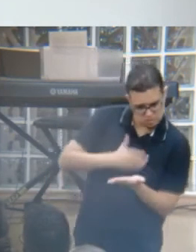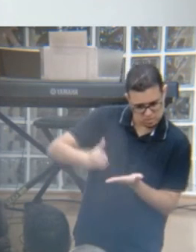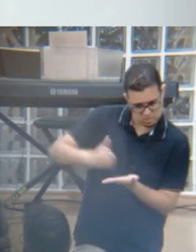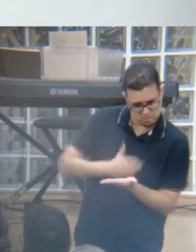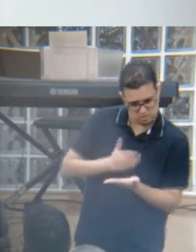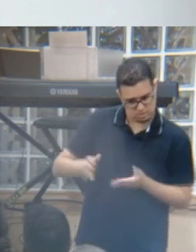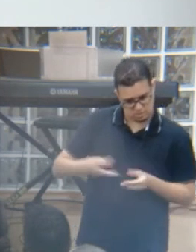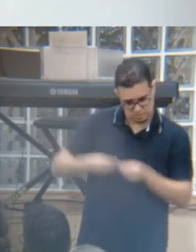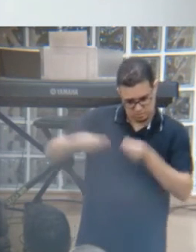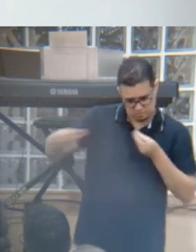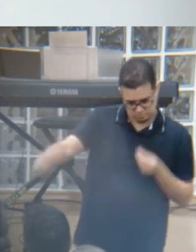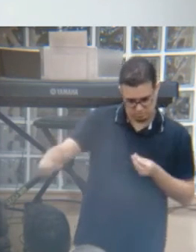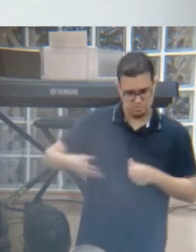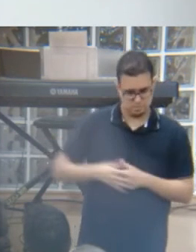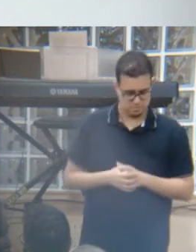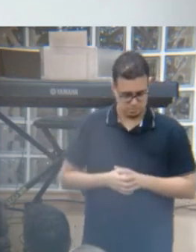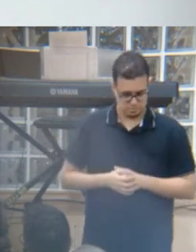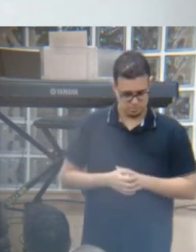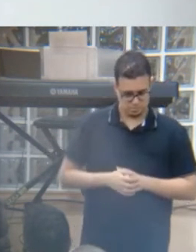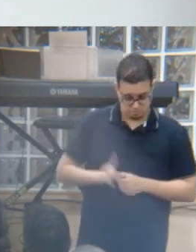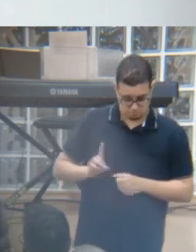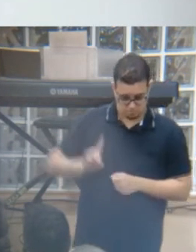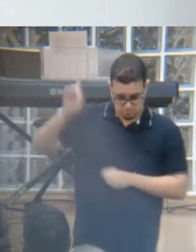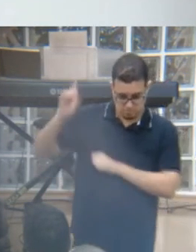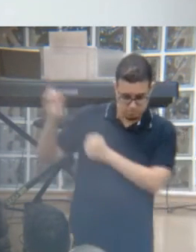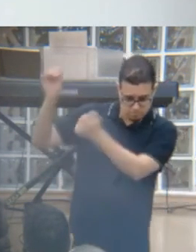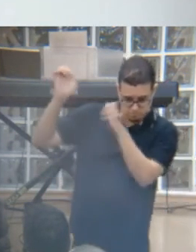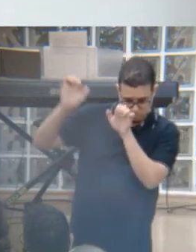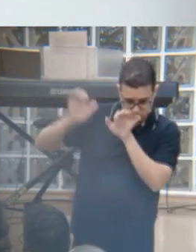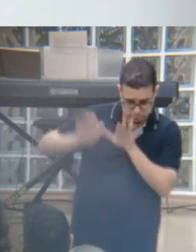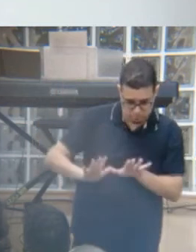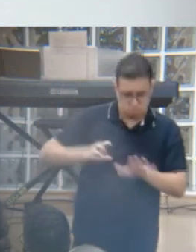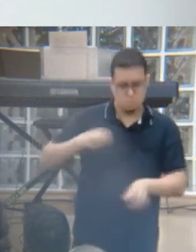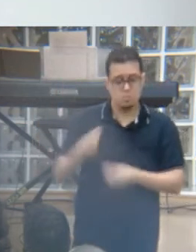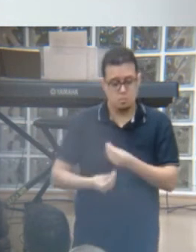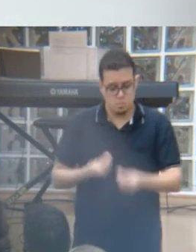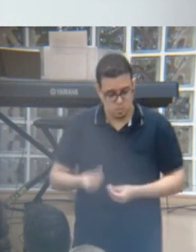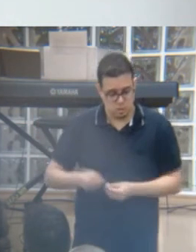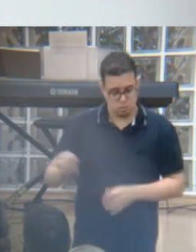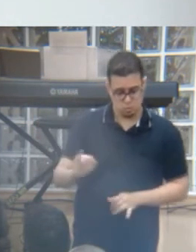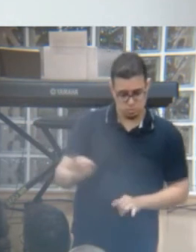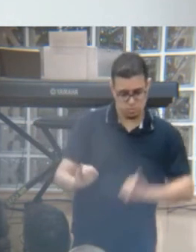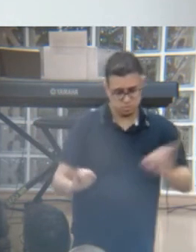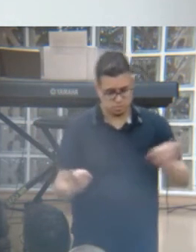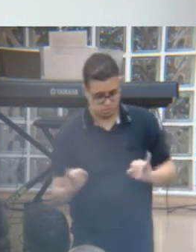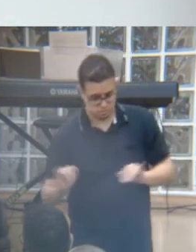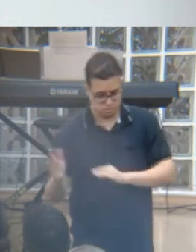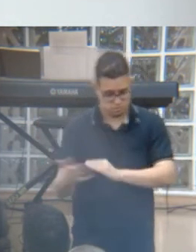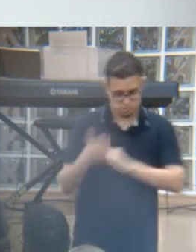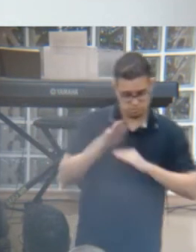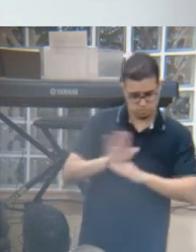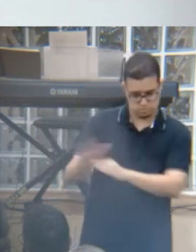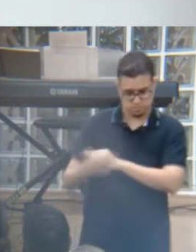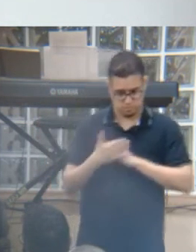irmãos. É assim. É assim que Deus quer, é assim que Deus gosta. Então, concluindo, amados